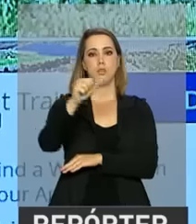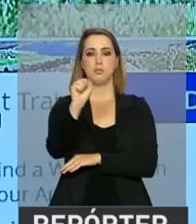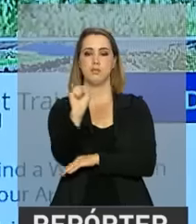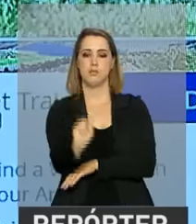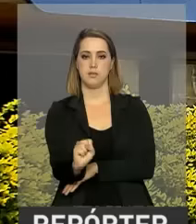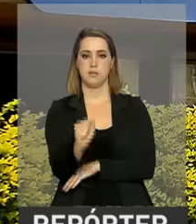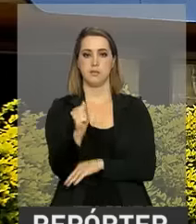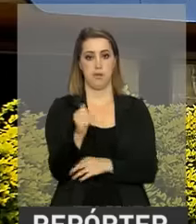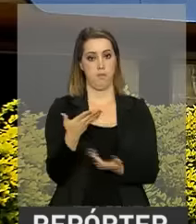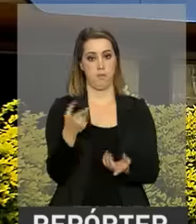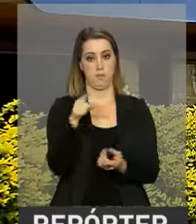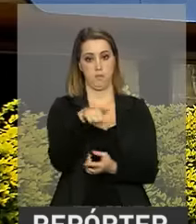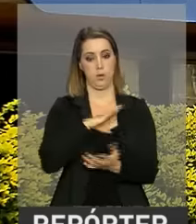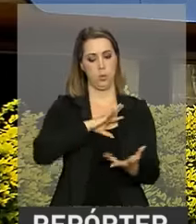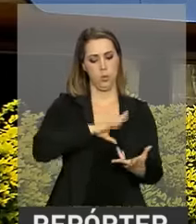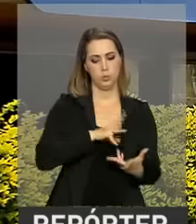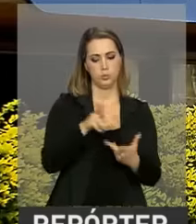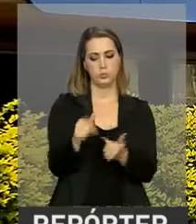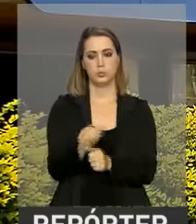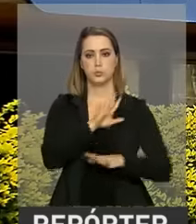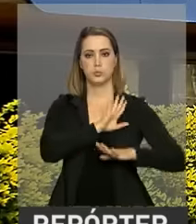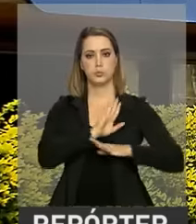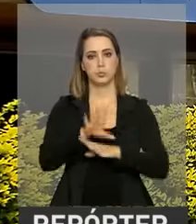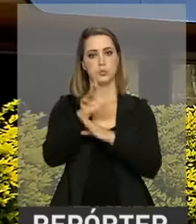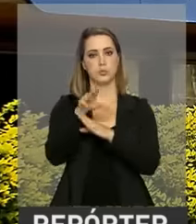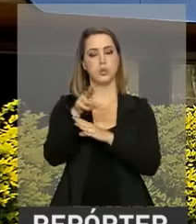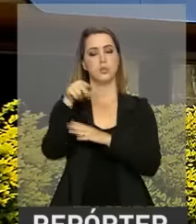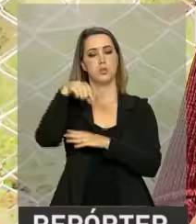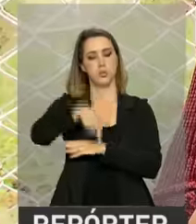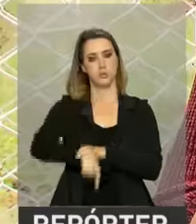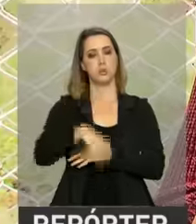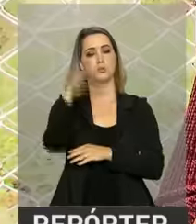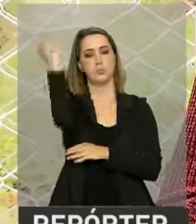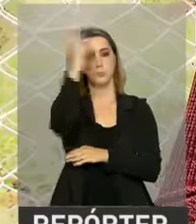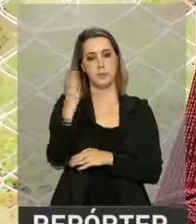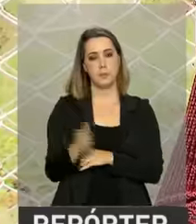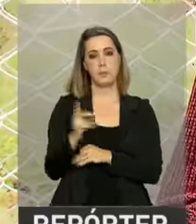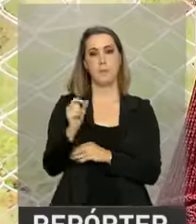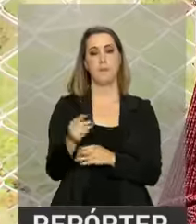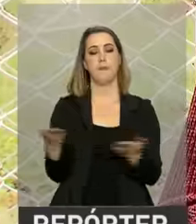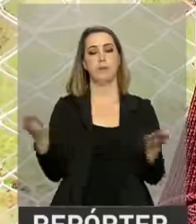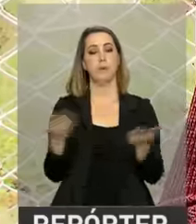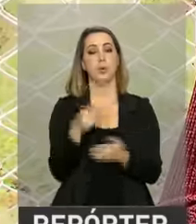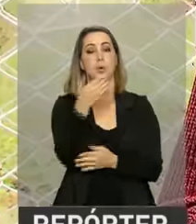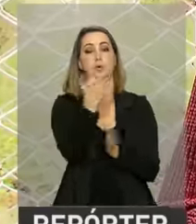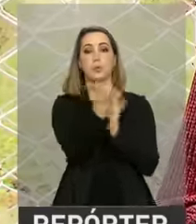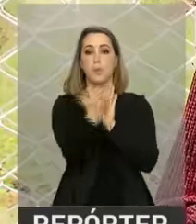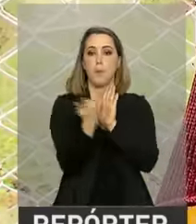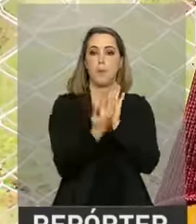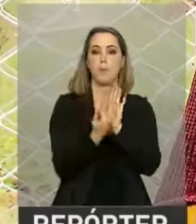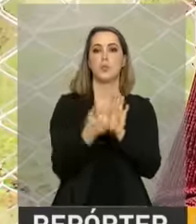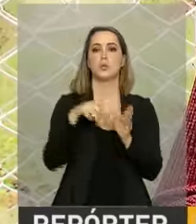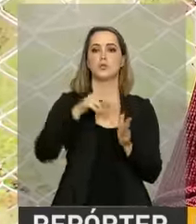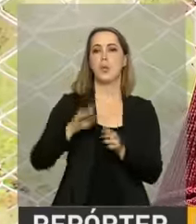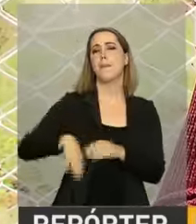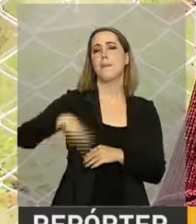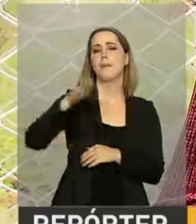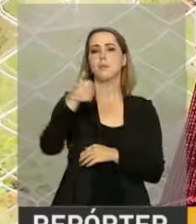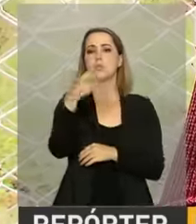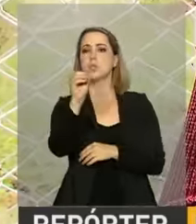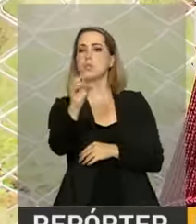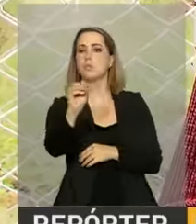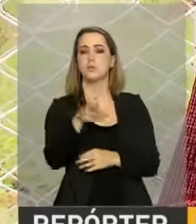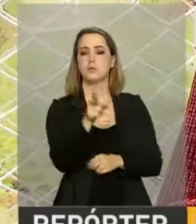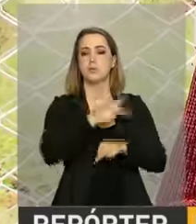programa Mundial que tem a parceria da Agência Espacial brasileira o projeto Globe atua em mais de 100 países chegou ao